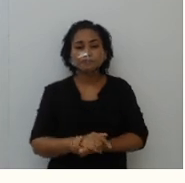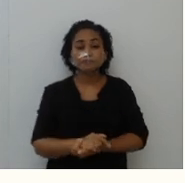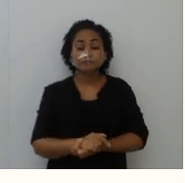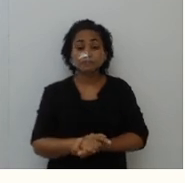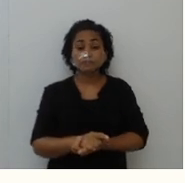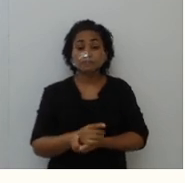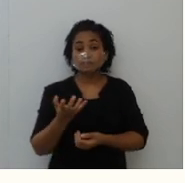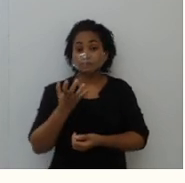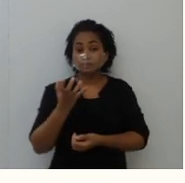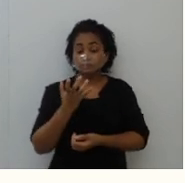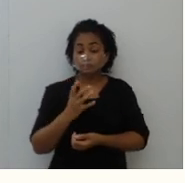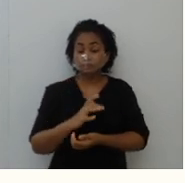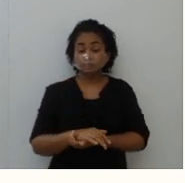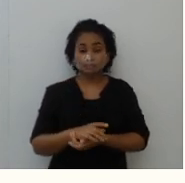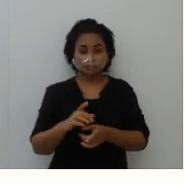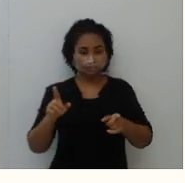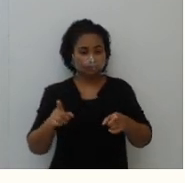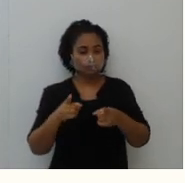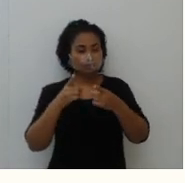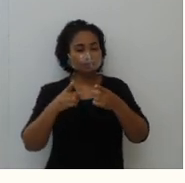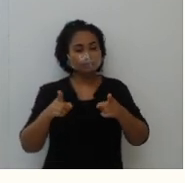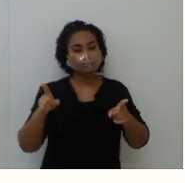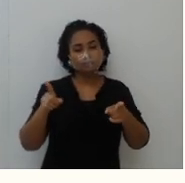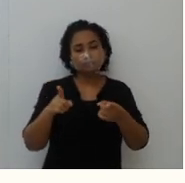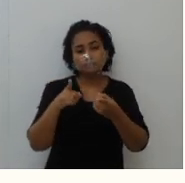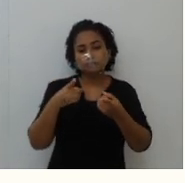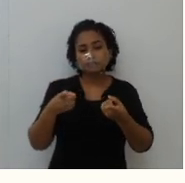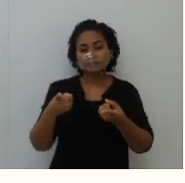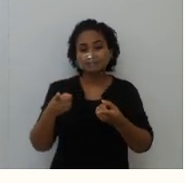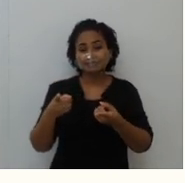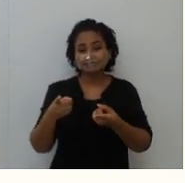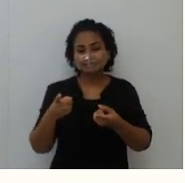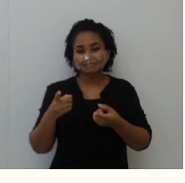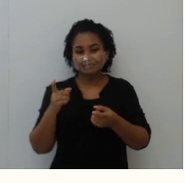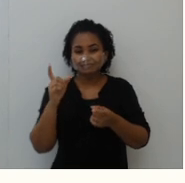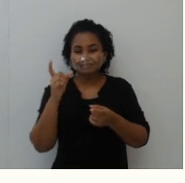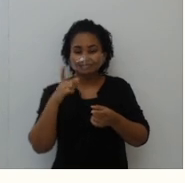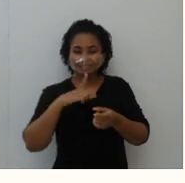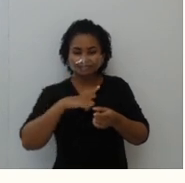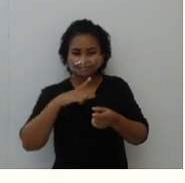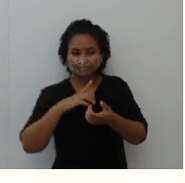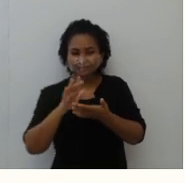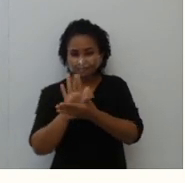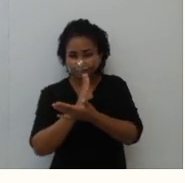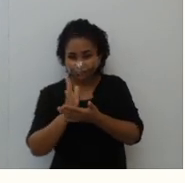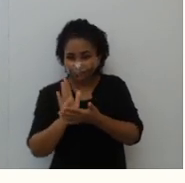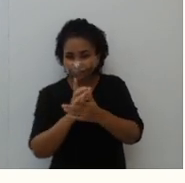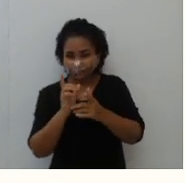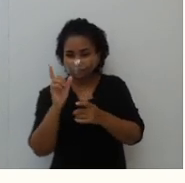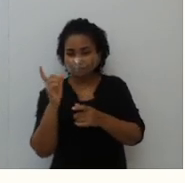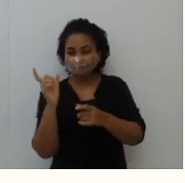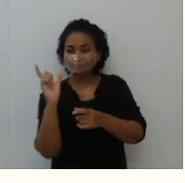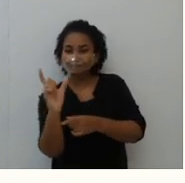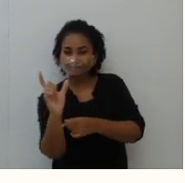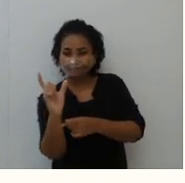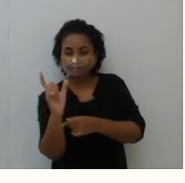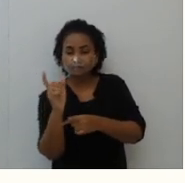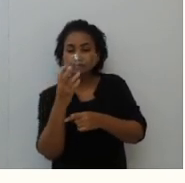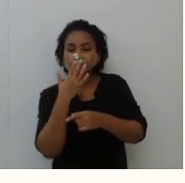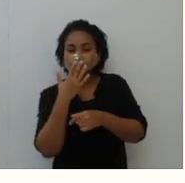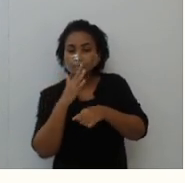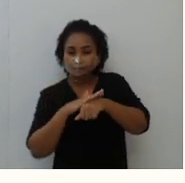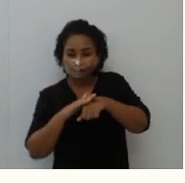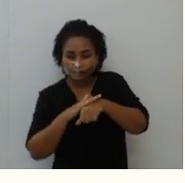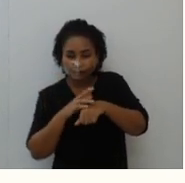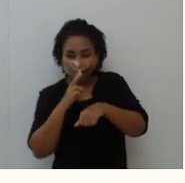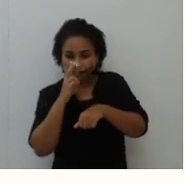vocês façam? Essa música, vocês estão vendo que tá em negrito algumas palavrinhas. Por exemplo, the